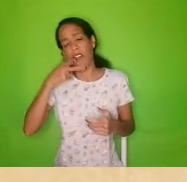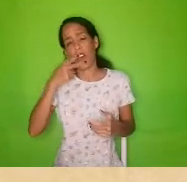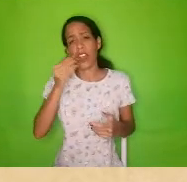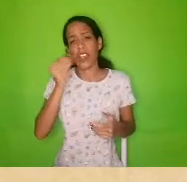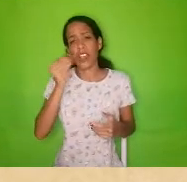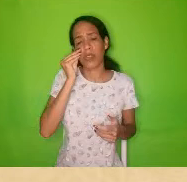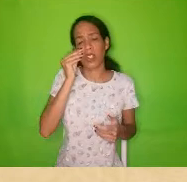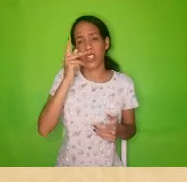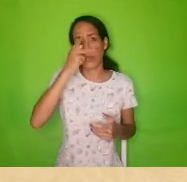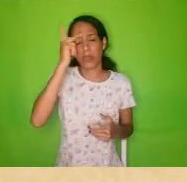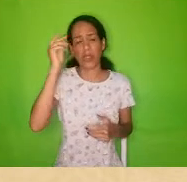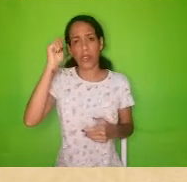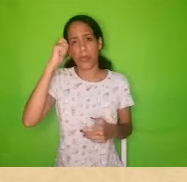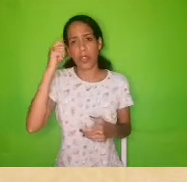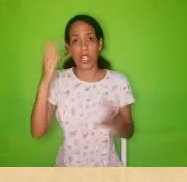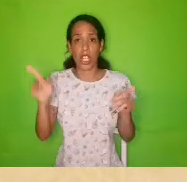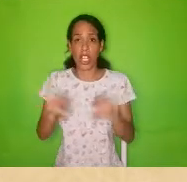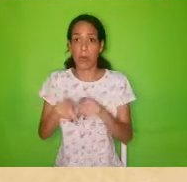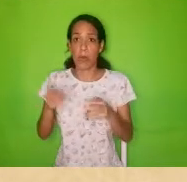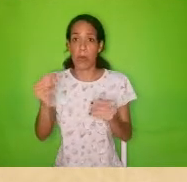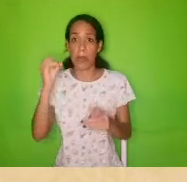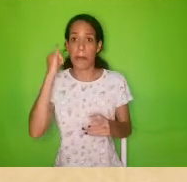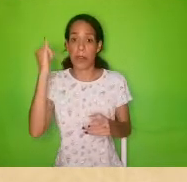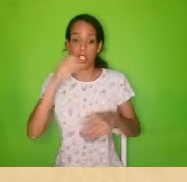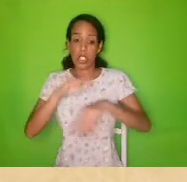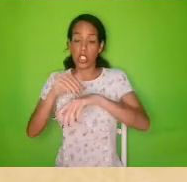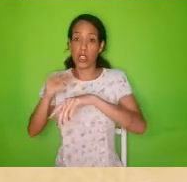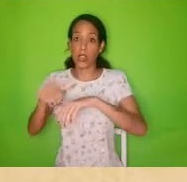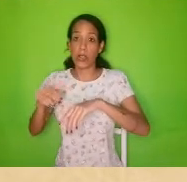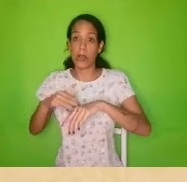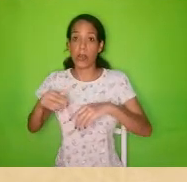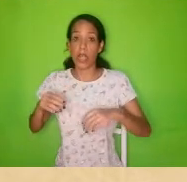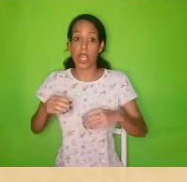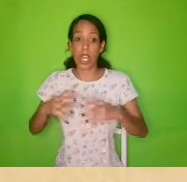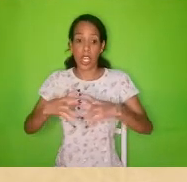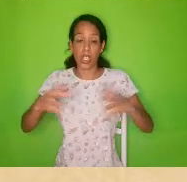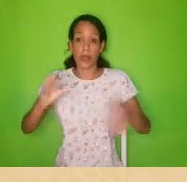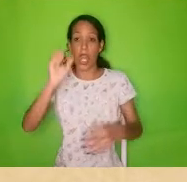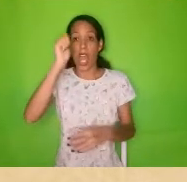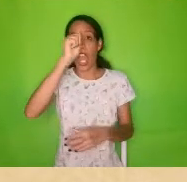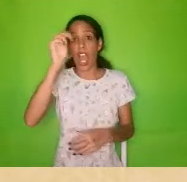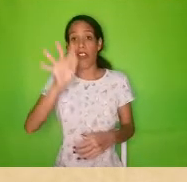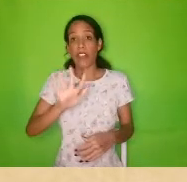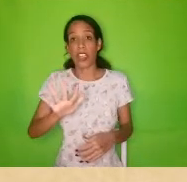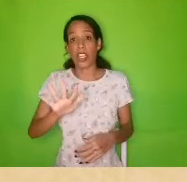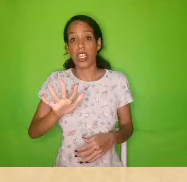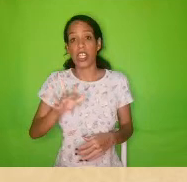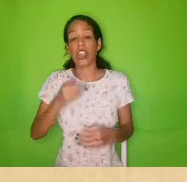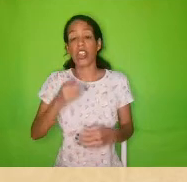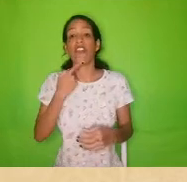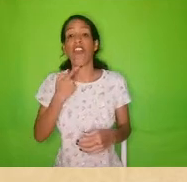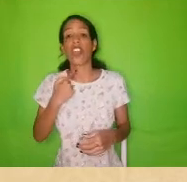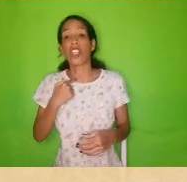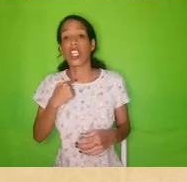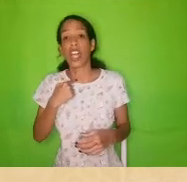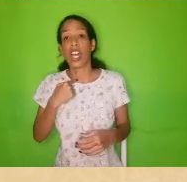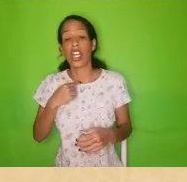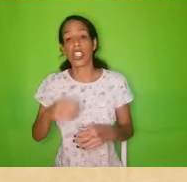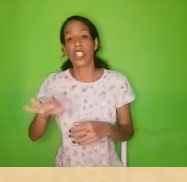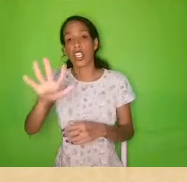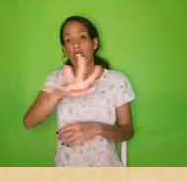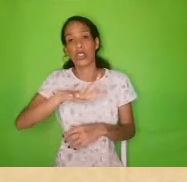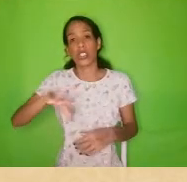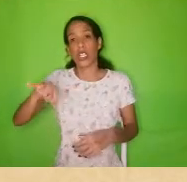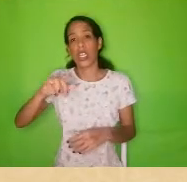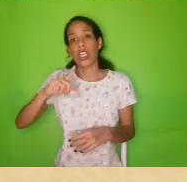preocupado também em chamar a atenção para essa dimensão africana da montagem da sociedade escravista no Brasil. E